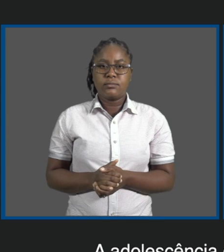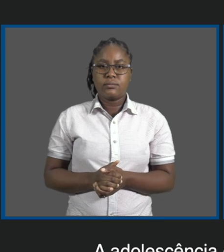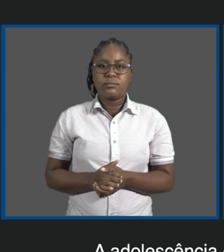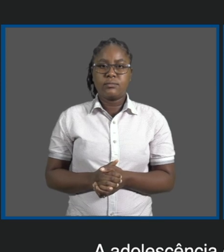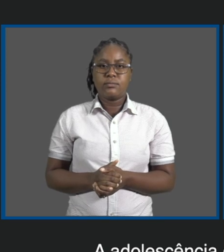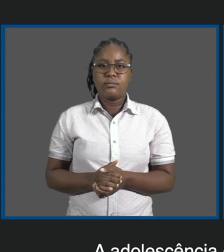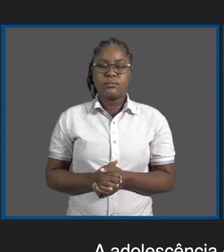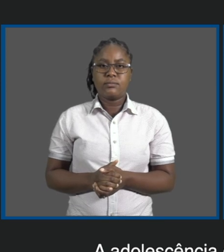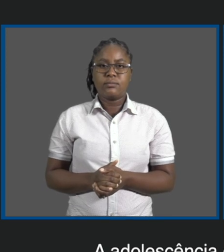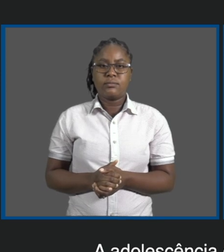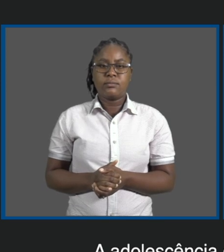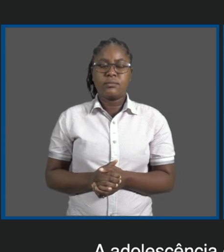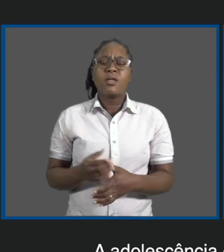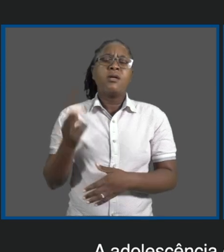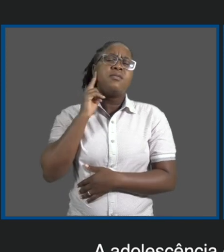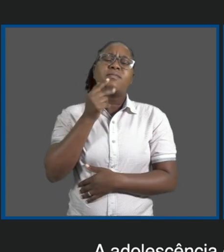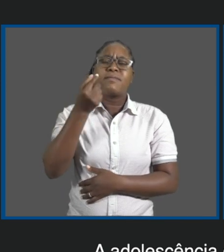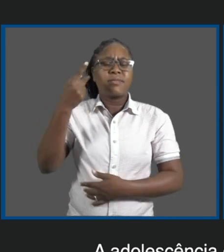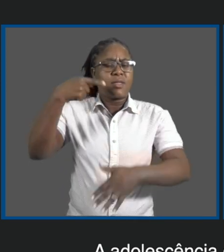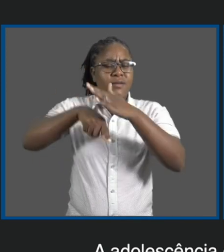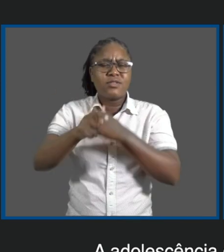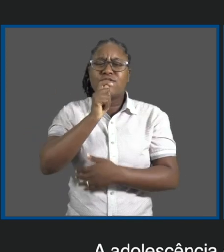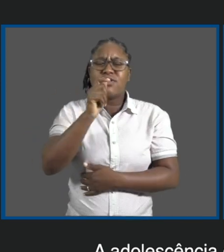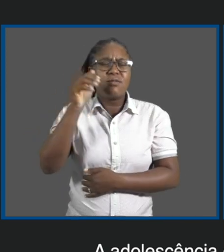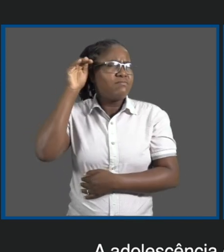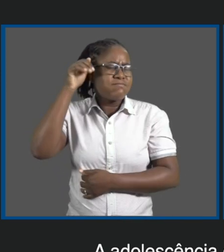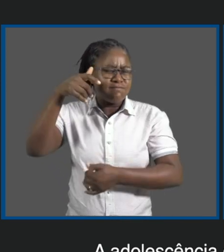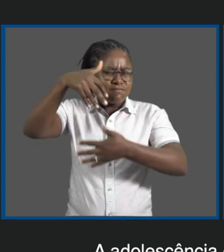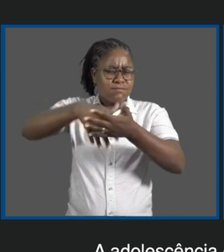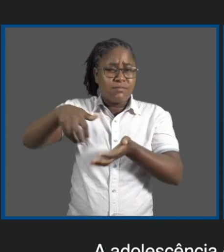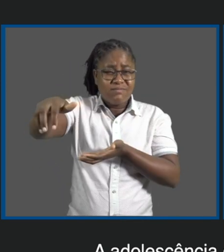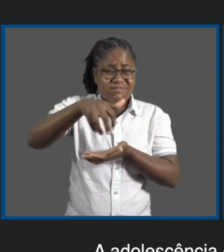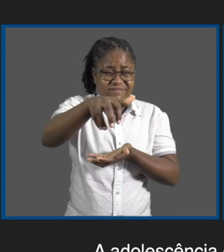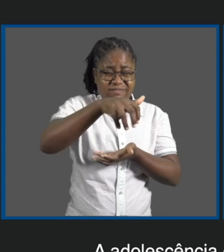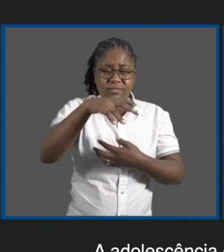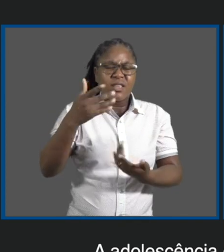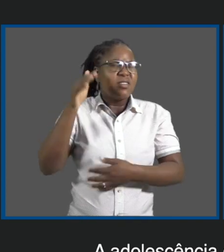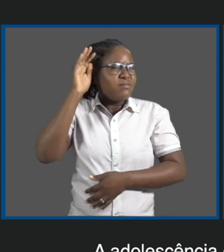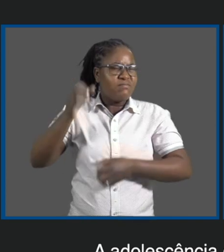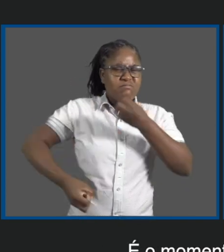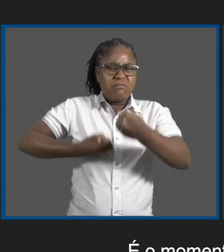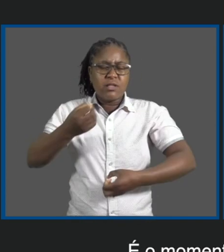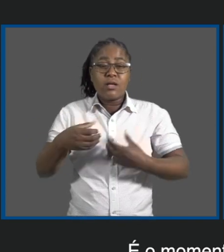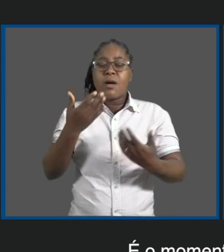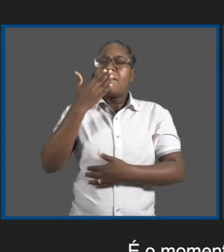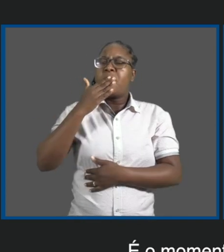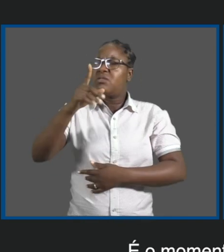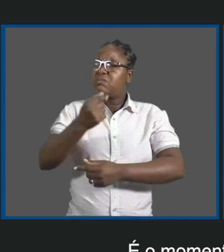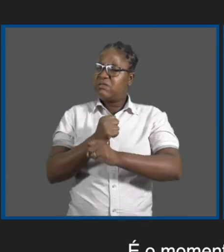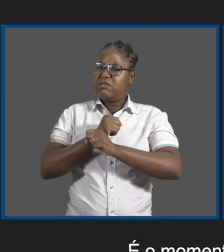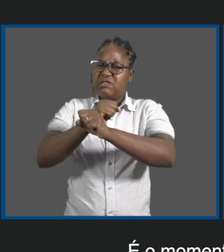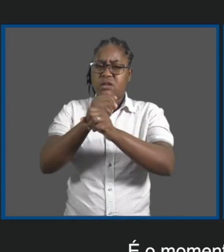A adolescência é a etapa da vida marcada por desequilíbrios e instabilidades, em alguns casos extremos. É um momento